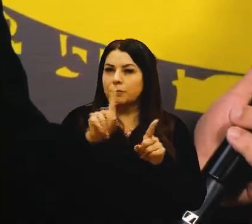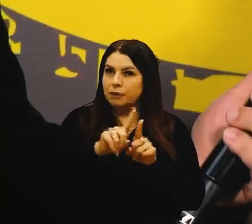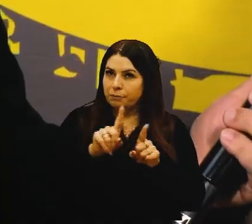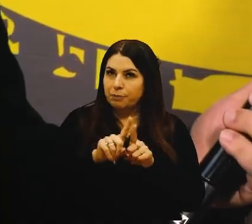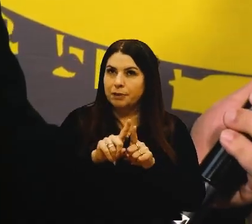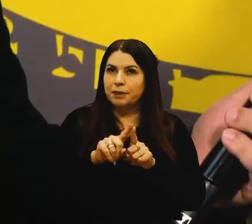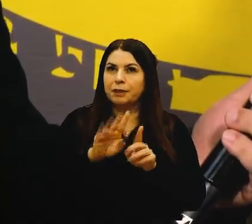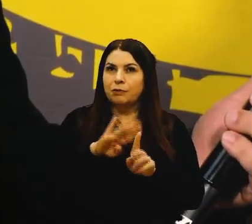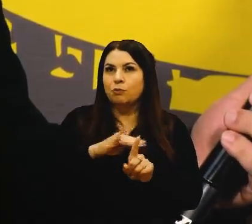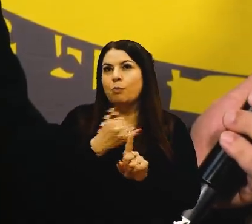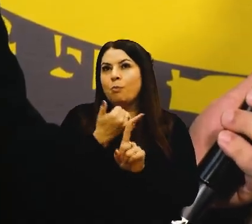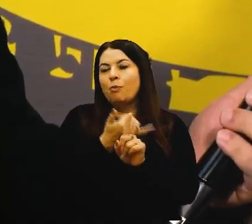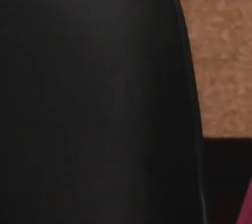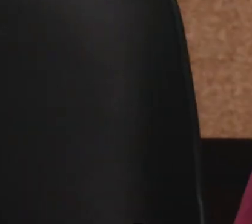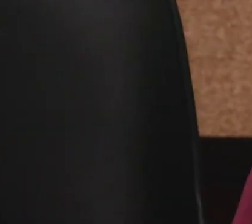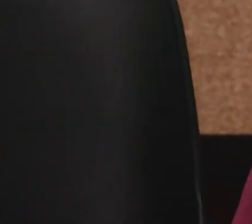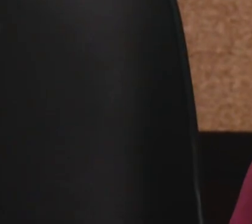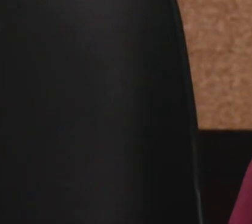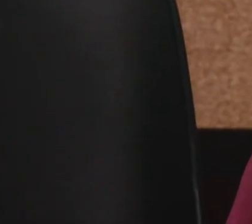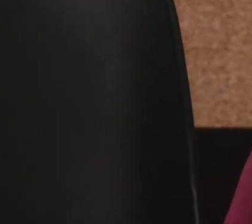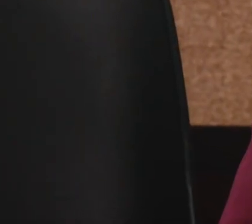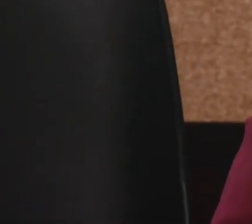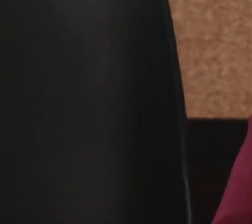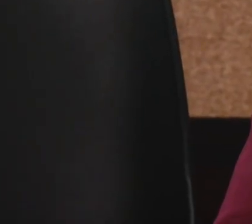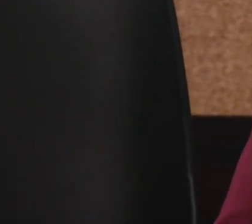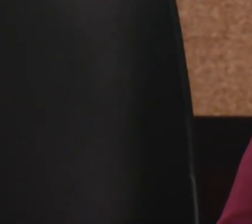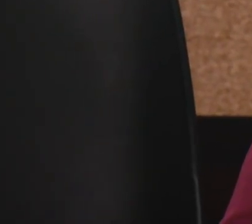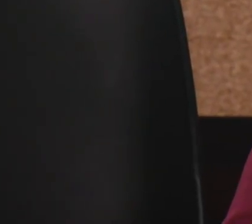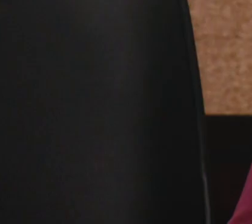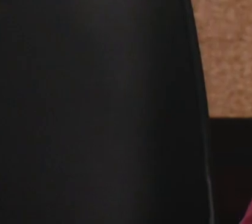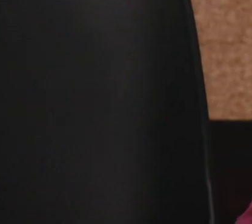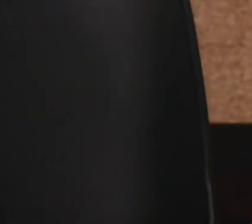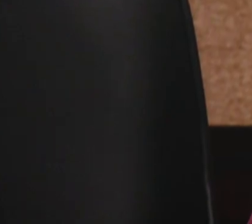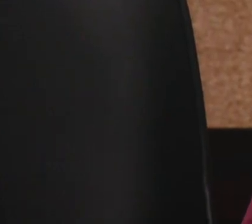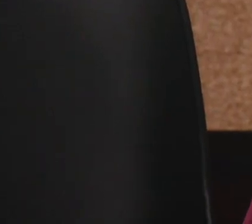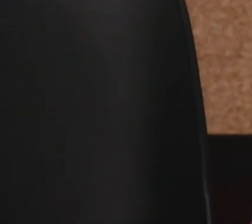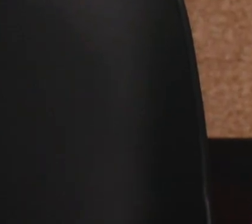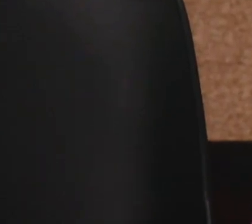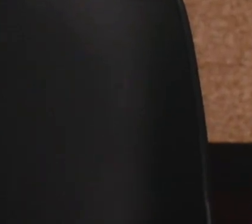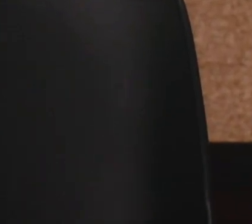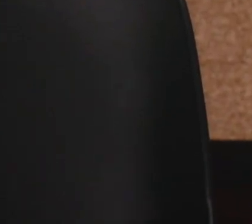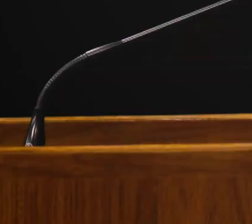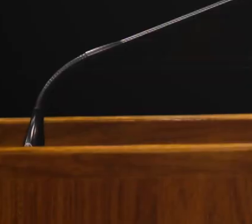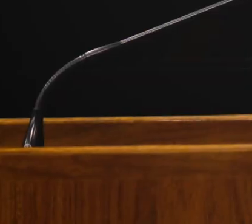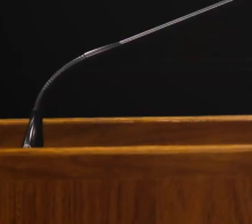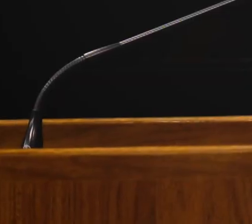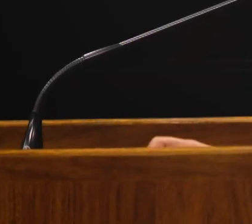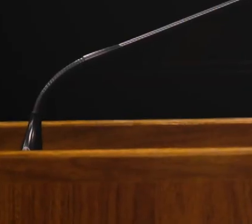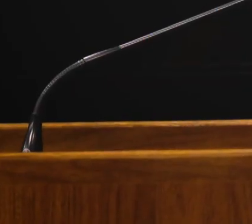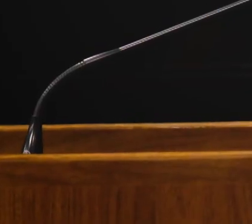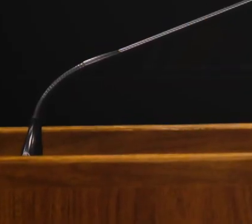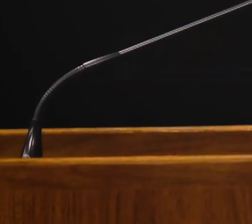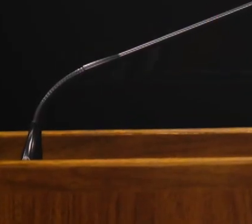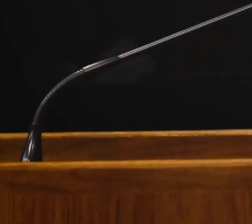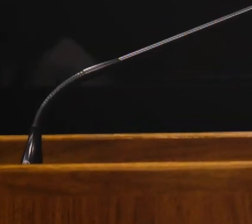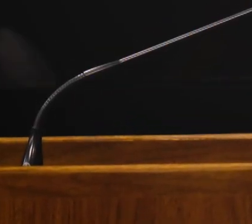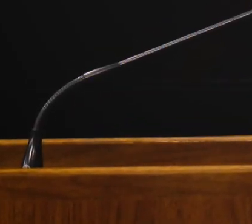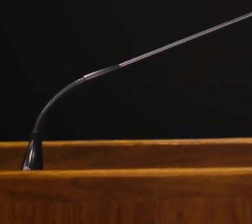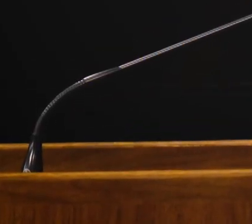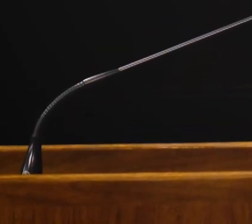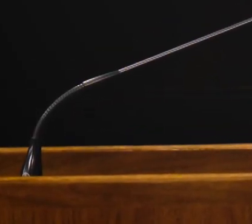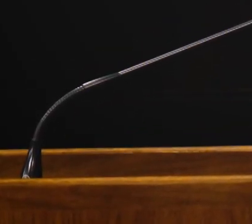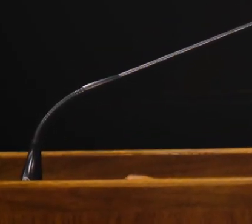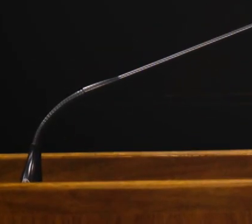de bullying na escola. A vereadora Marisol Santos, do PSDB, destacou a importância do Outubro Rosa